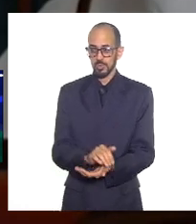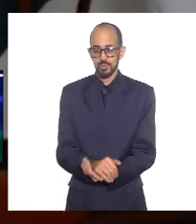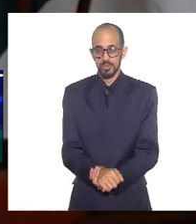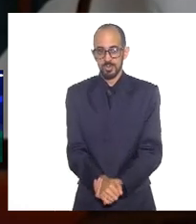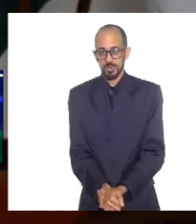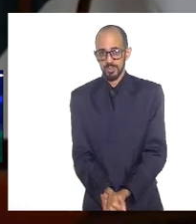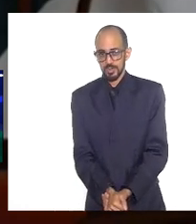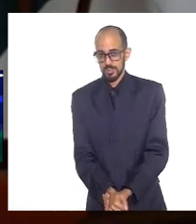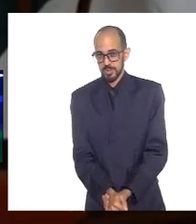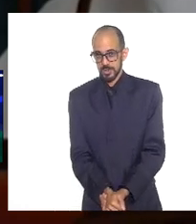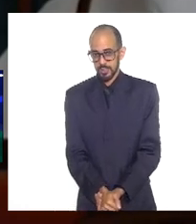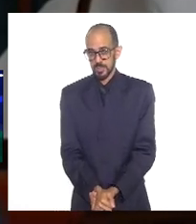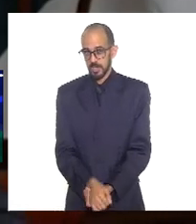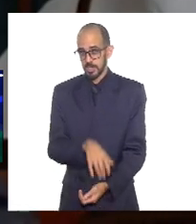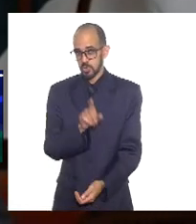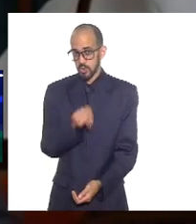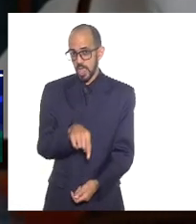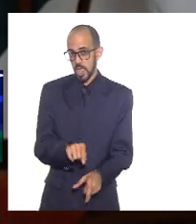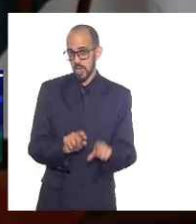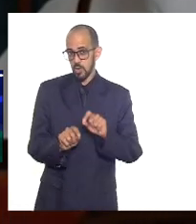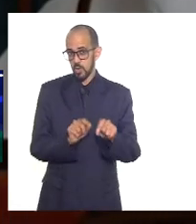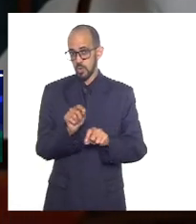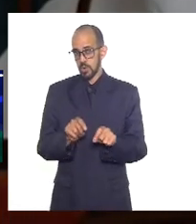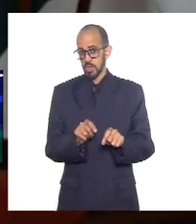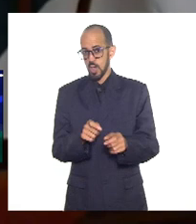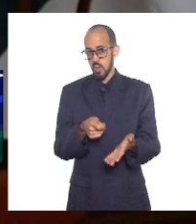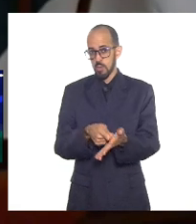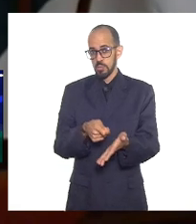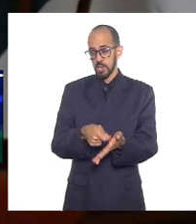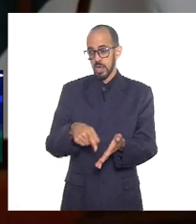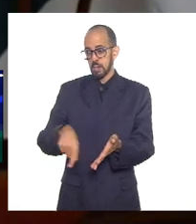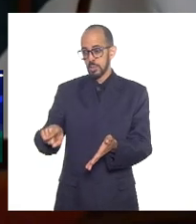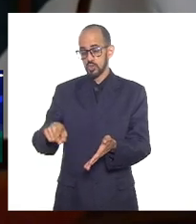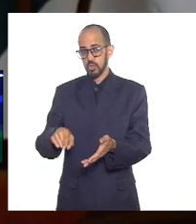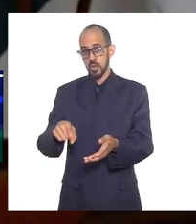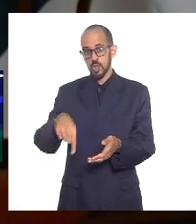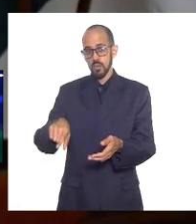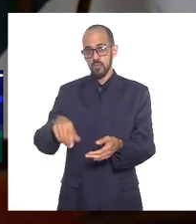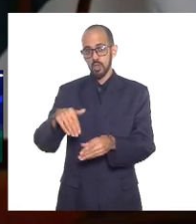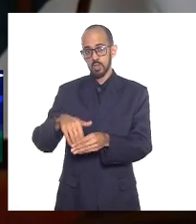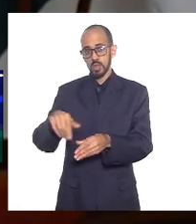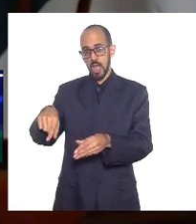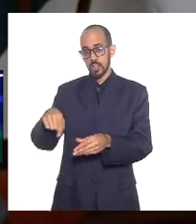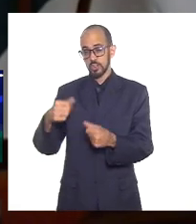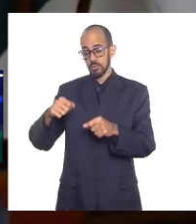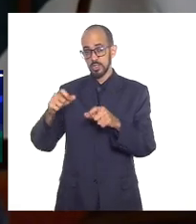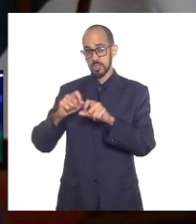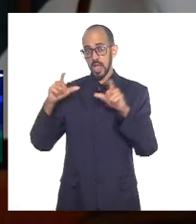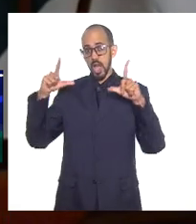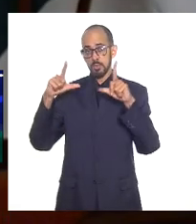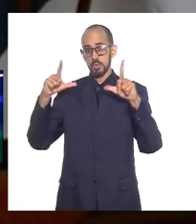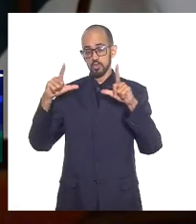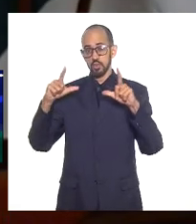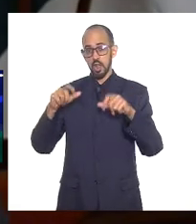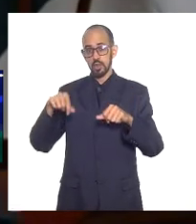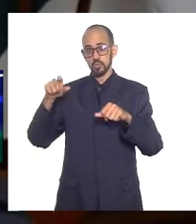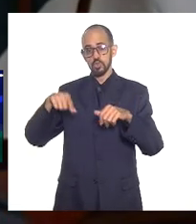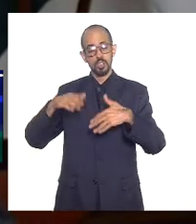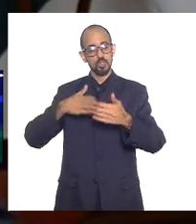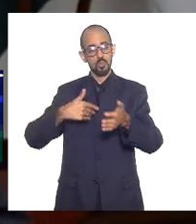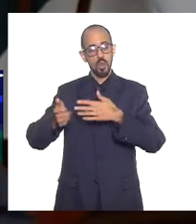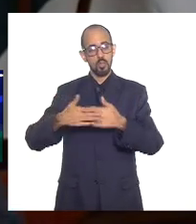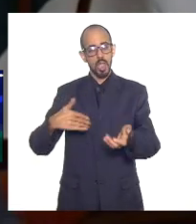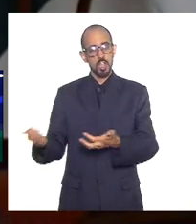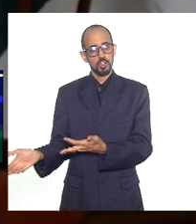o que nós precisamos é abrir os olhos dos jovens, sejam eles negros ou brancos,